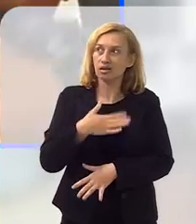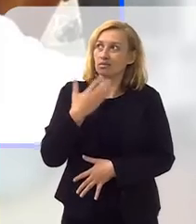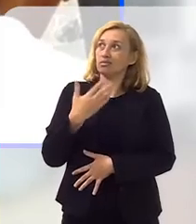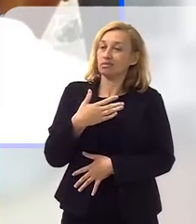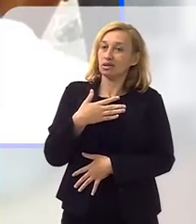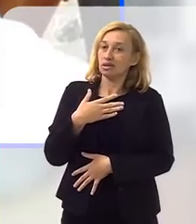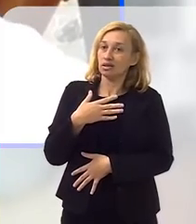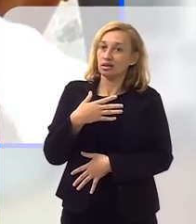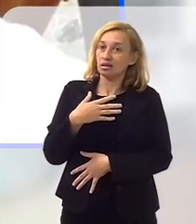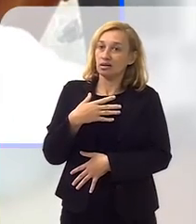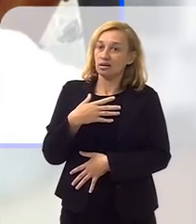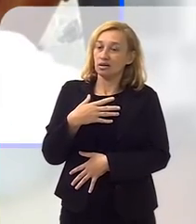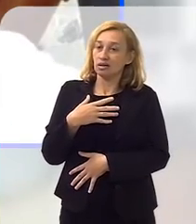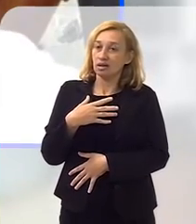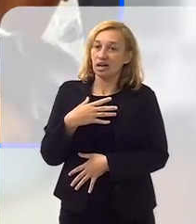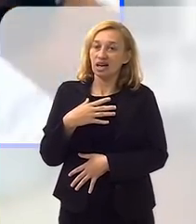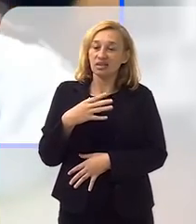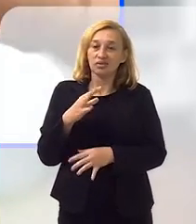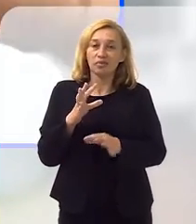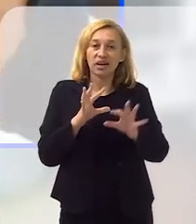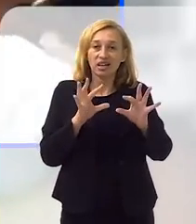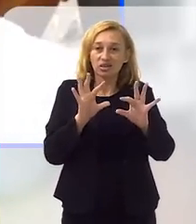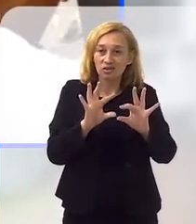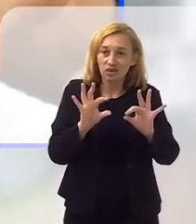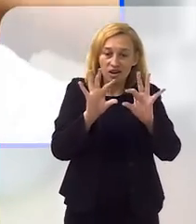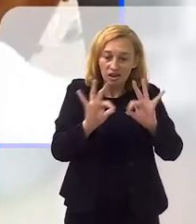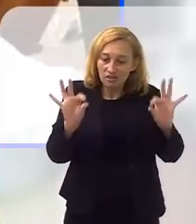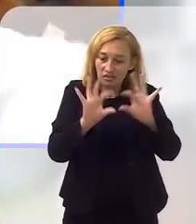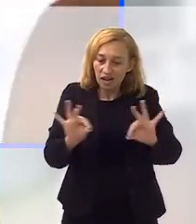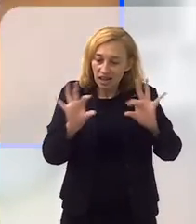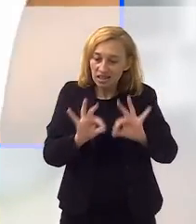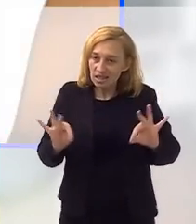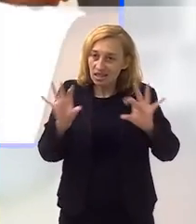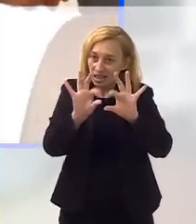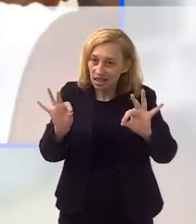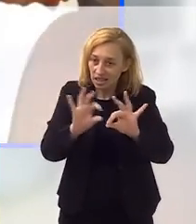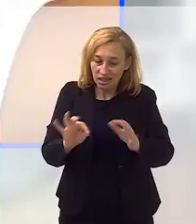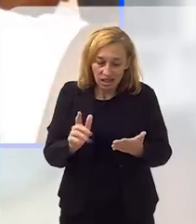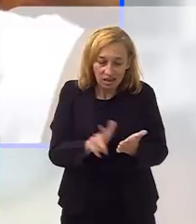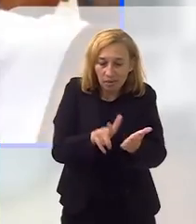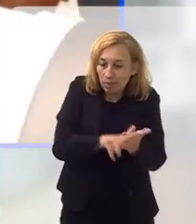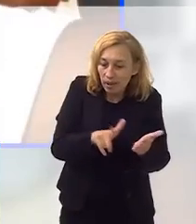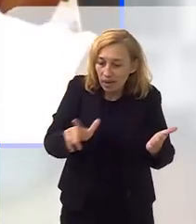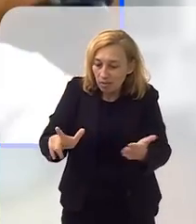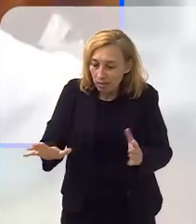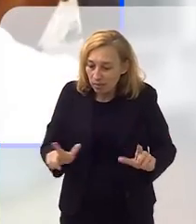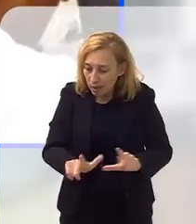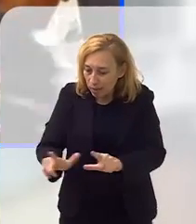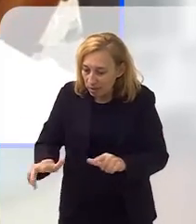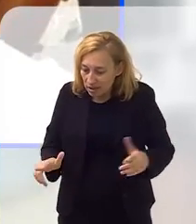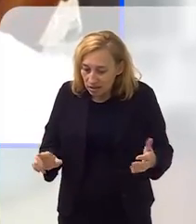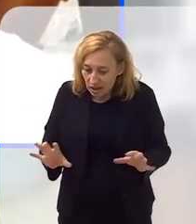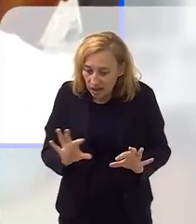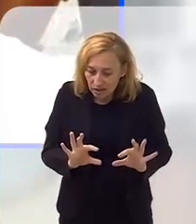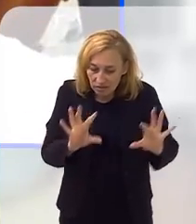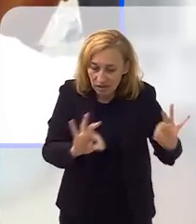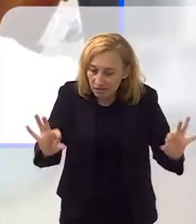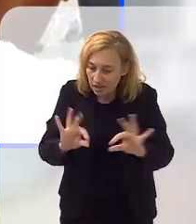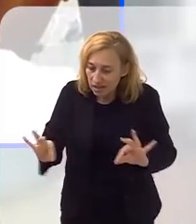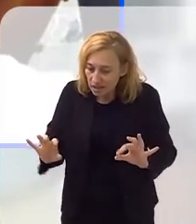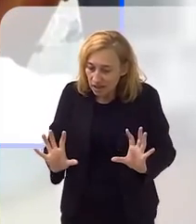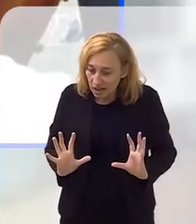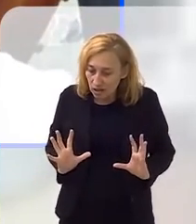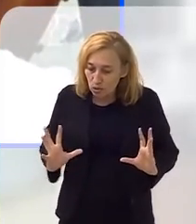já, e ele se surpreendeu, que ela falou que foi pegando um versinho de cada folha, foi juntando tudo com aquela parte melódica